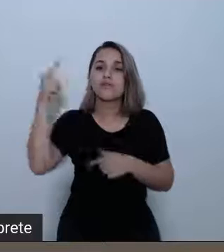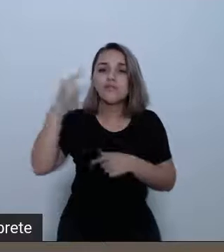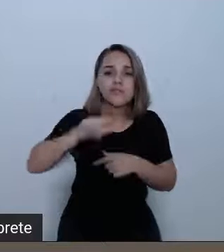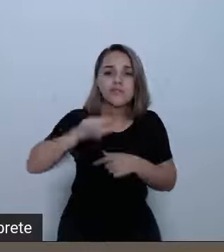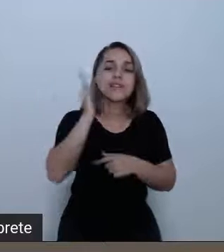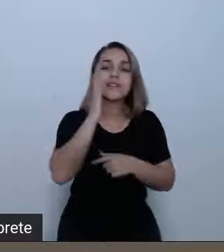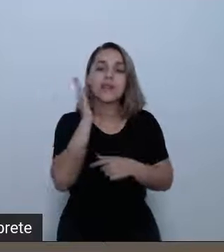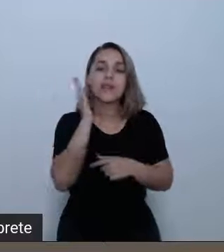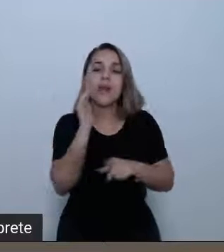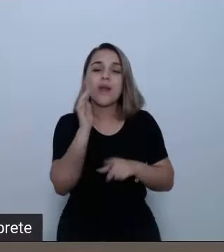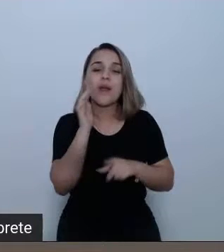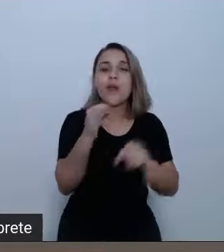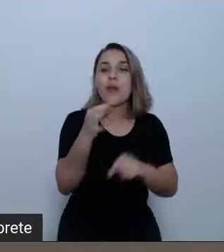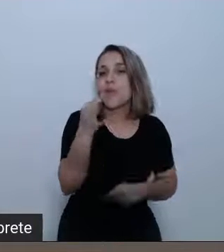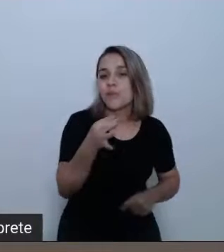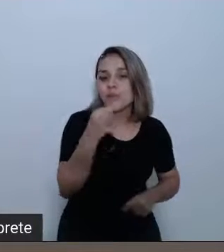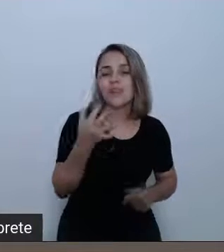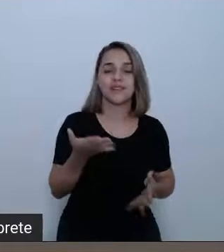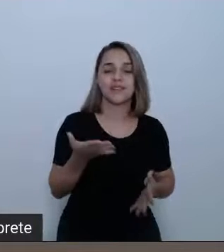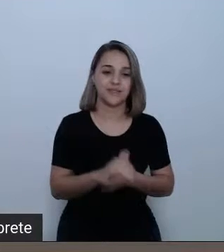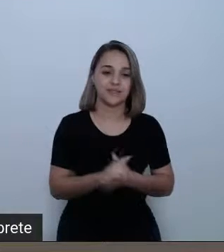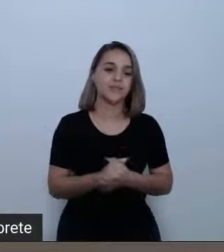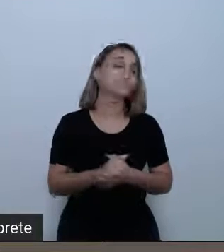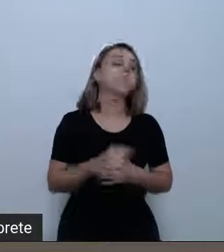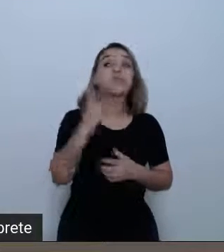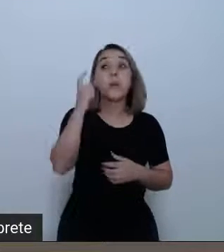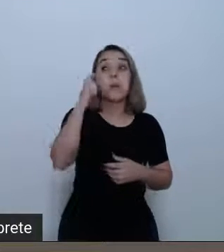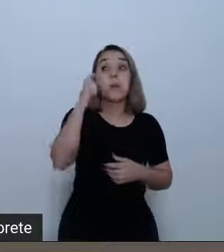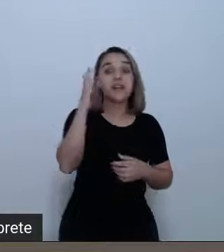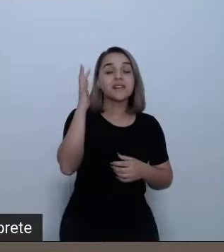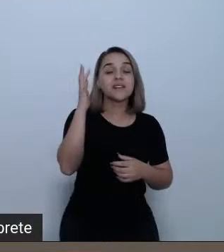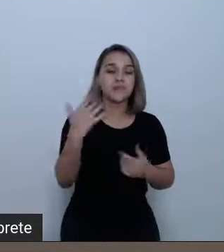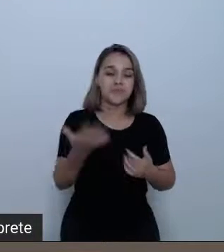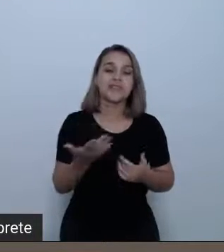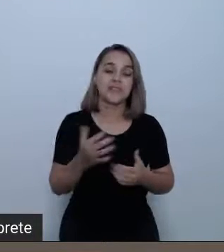sabe, assim, então é muito... É muito cruel. De forma geral,